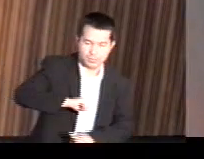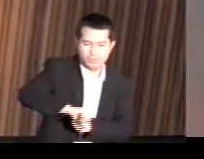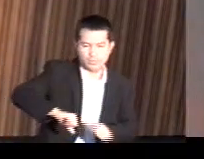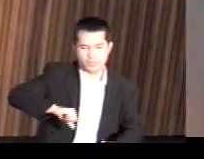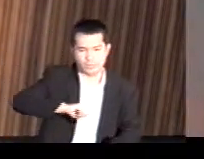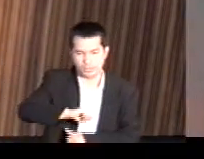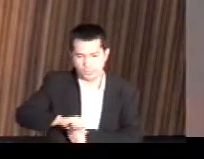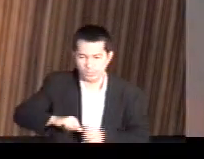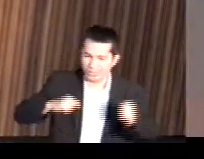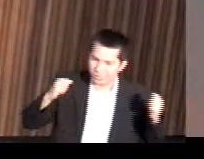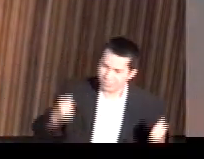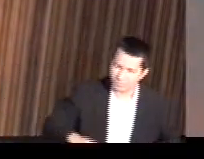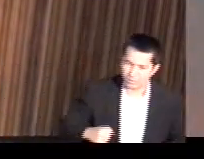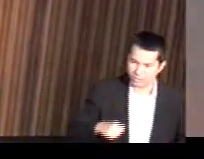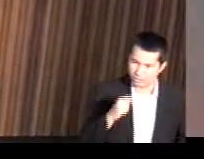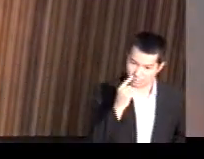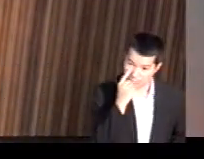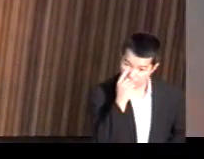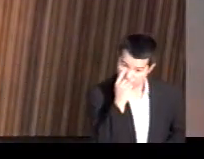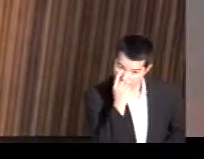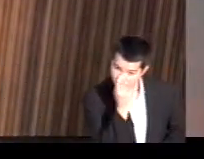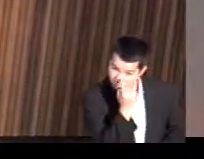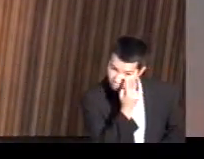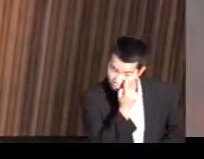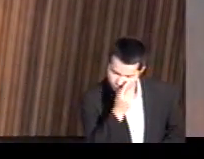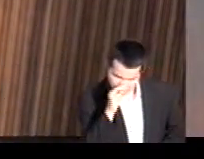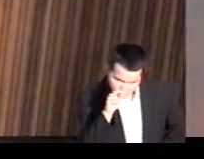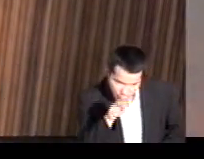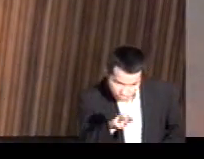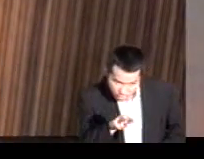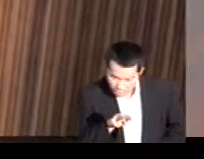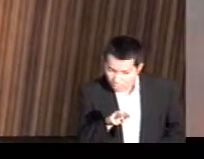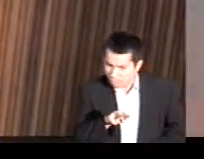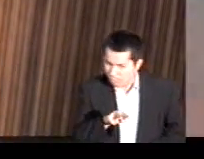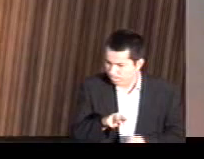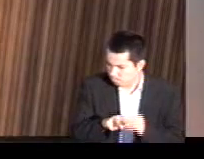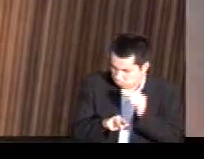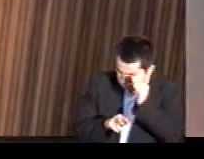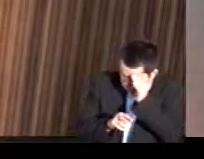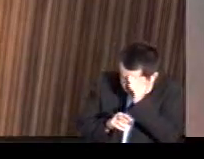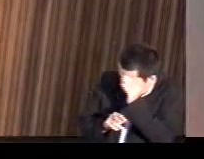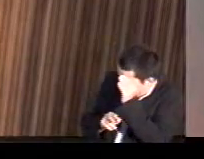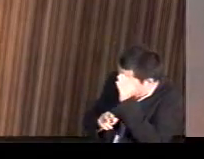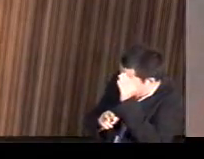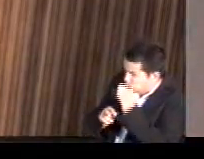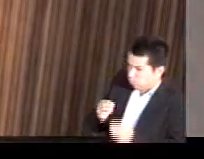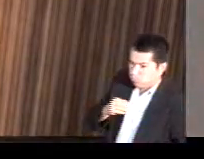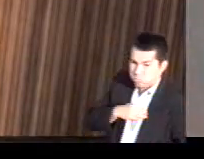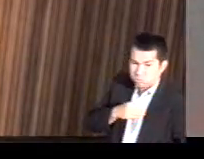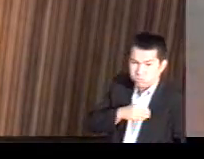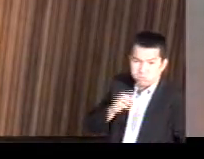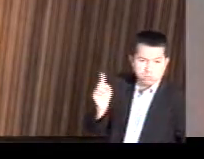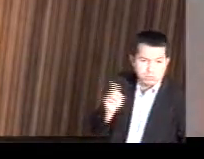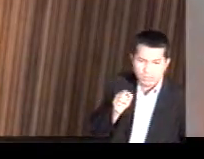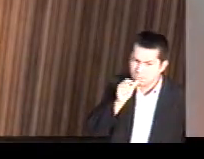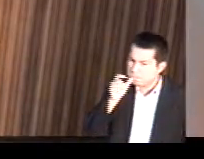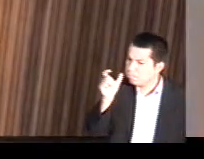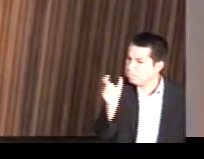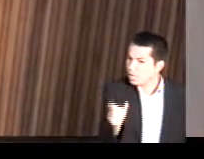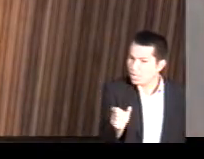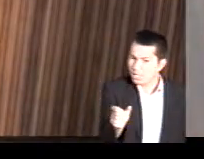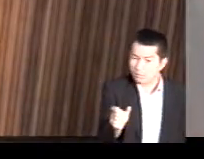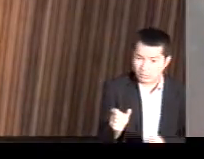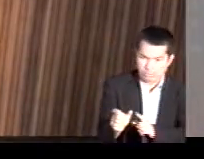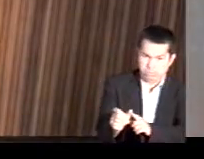Você tem que guardar os teus olhos, guardar o teu coração, guardar as tuas mãos, guardar as tuas palavras, as palavras que saem da tua